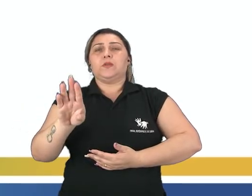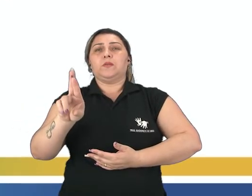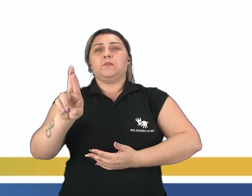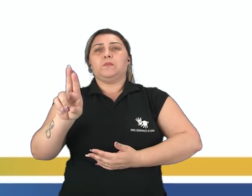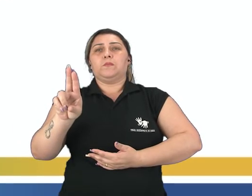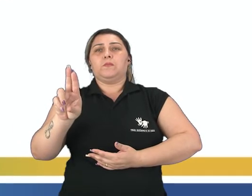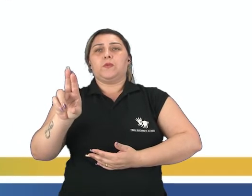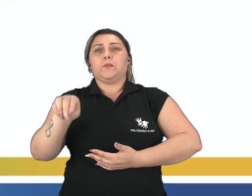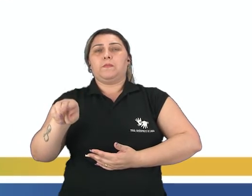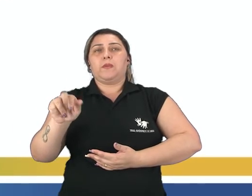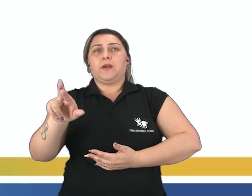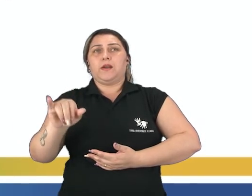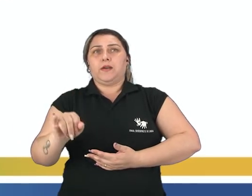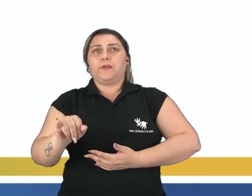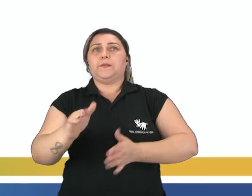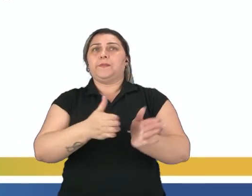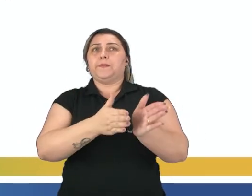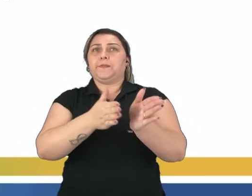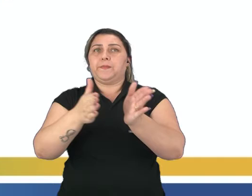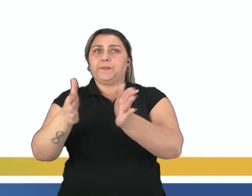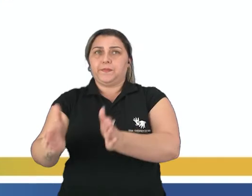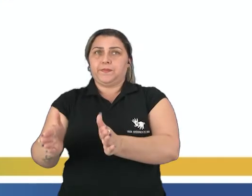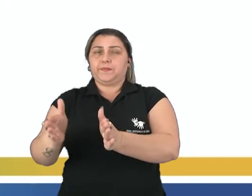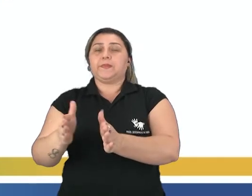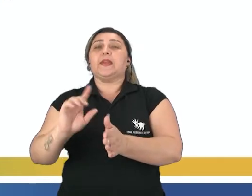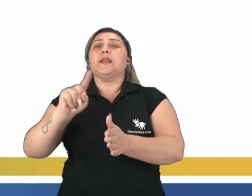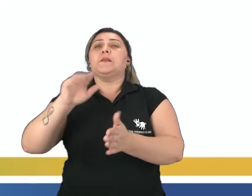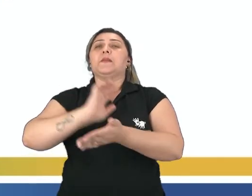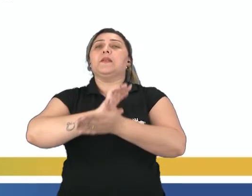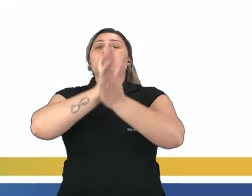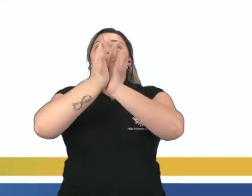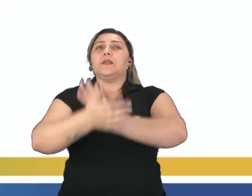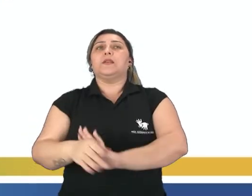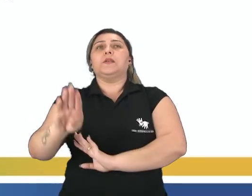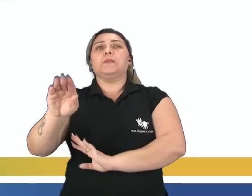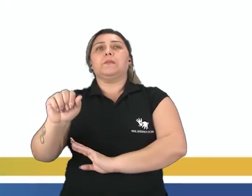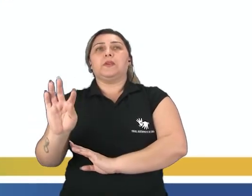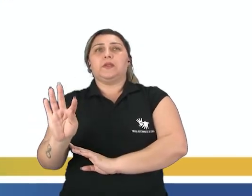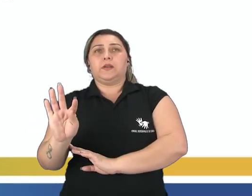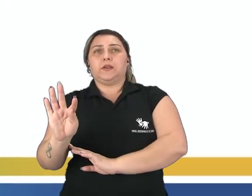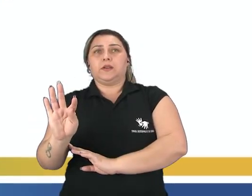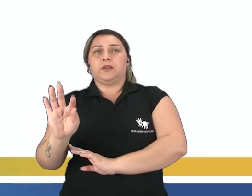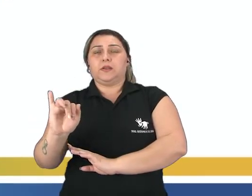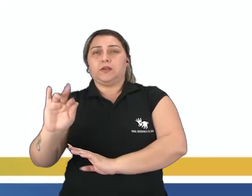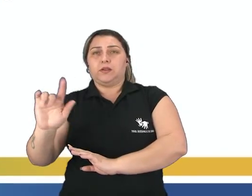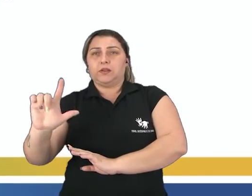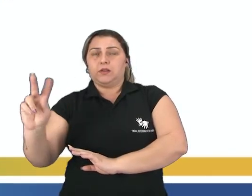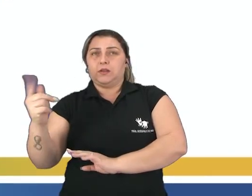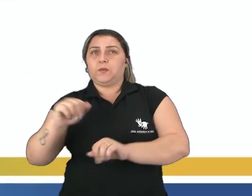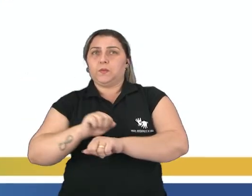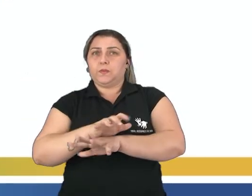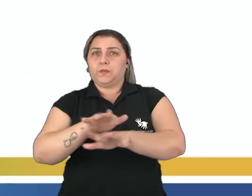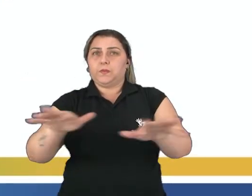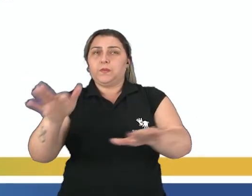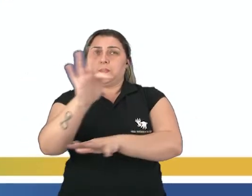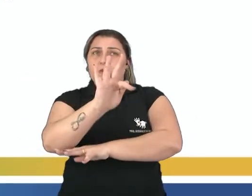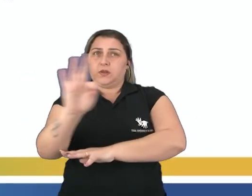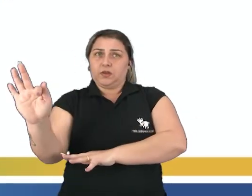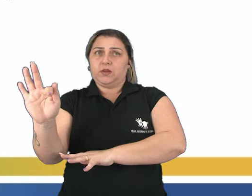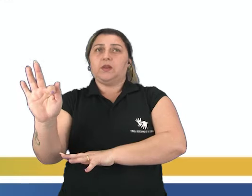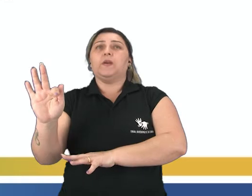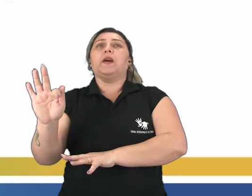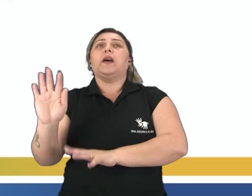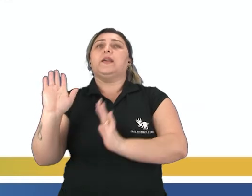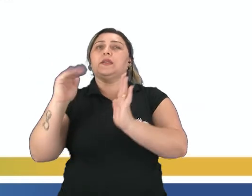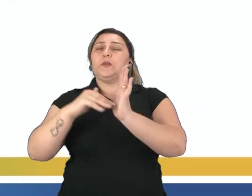Brumário. Etapas da Revolução Francesa. Depois da queda da Bastilha, o processo da Revolução espalhou-se pela França e